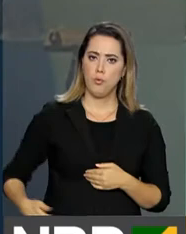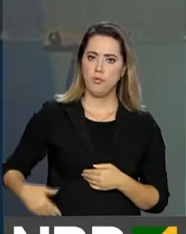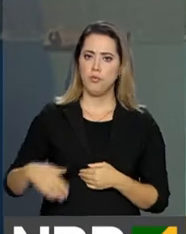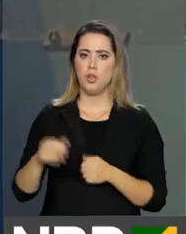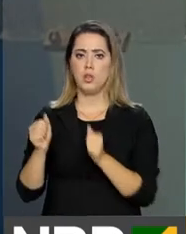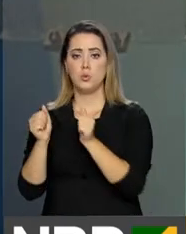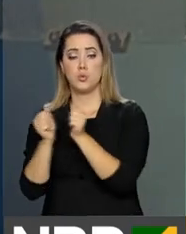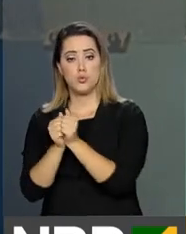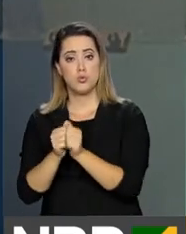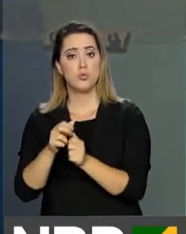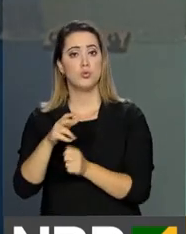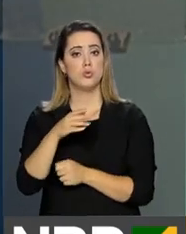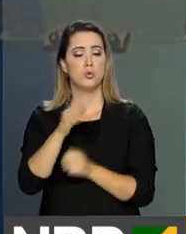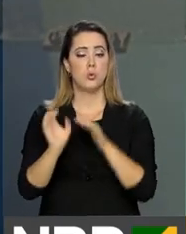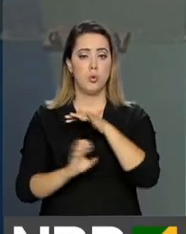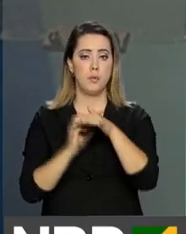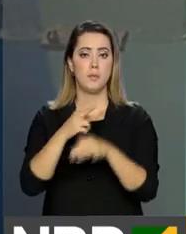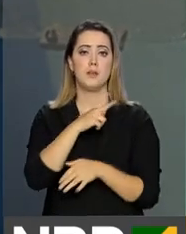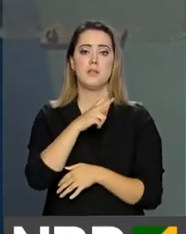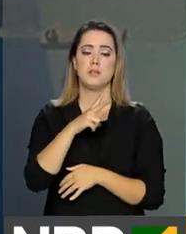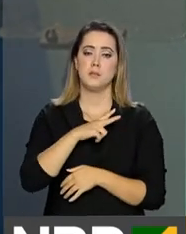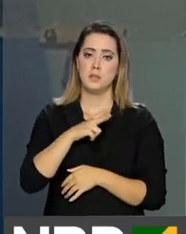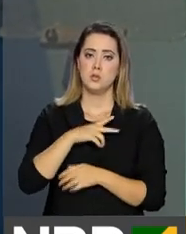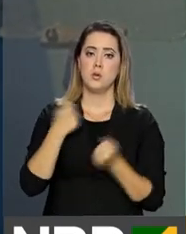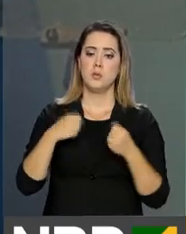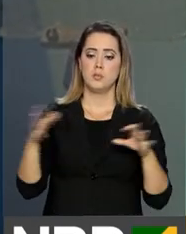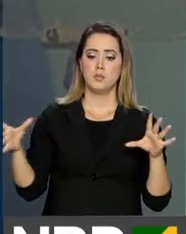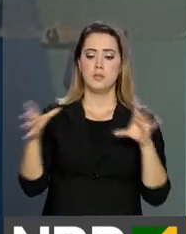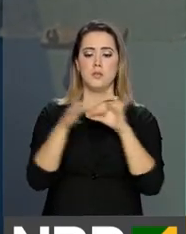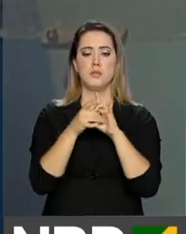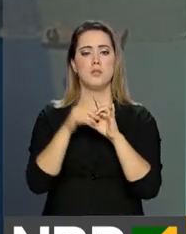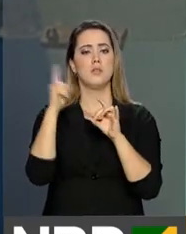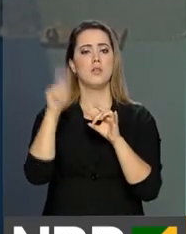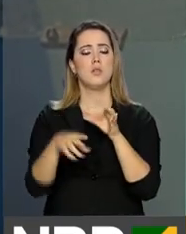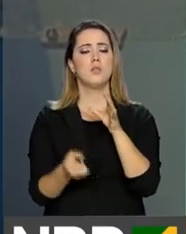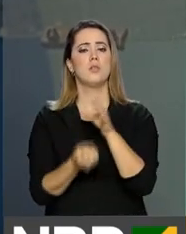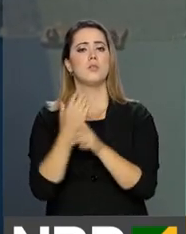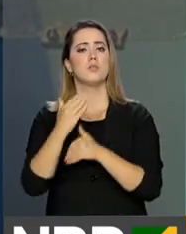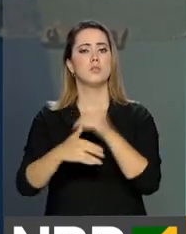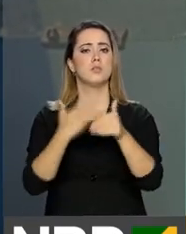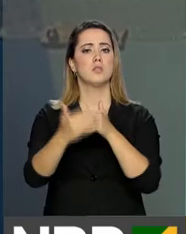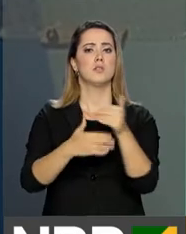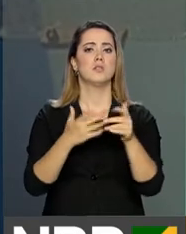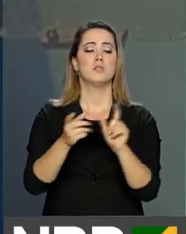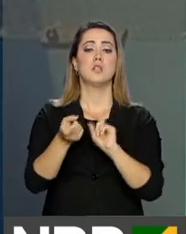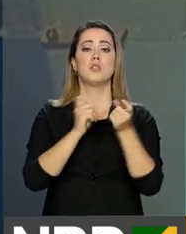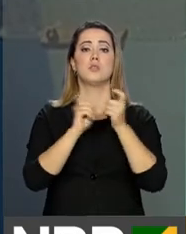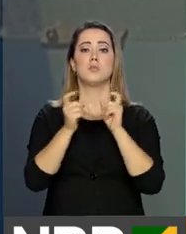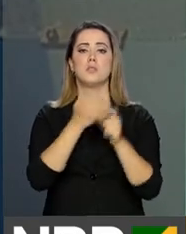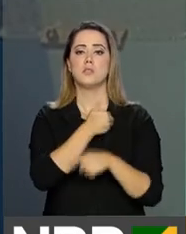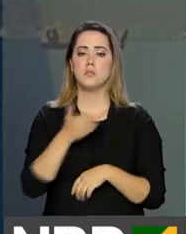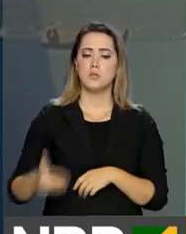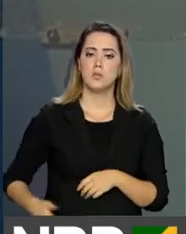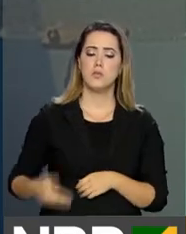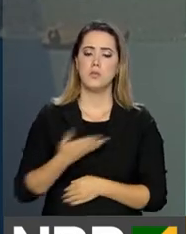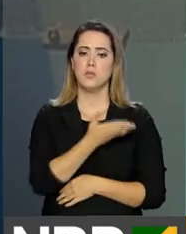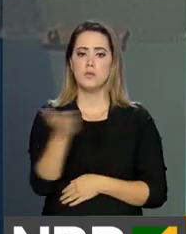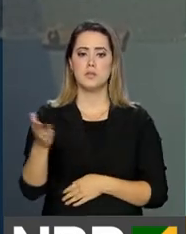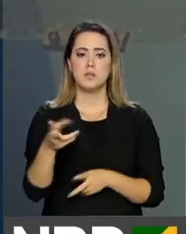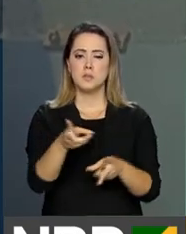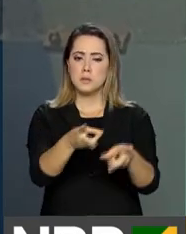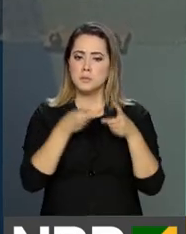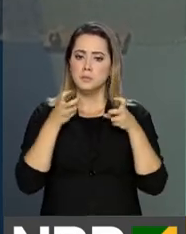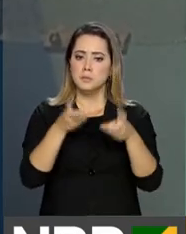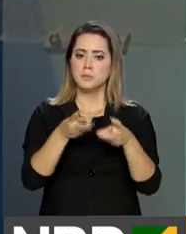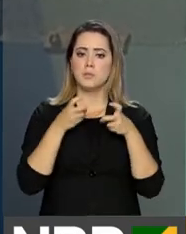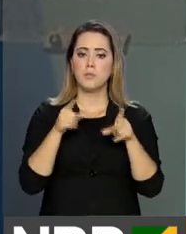aos senhores e às senhoras, que isto é fruto precisamente da evolução histórica da administração pública brasileira. Os senhores percebam